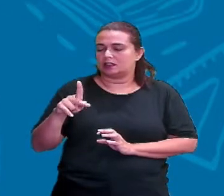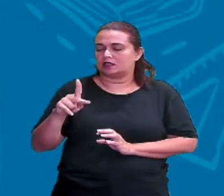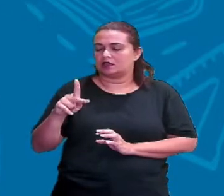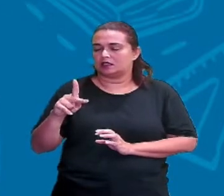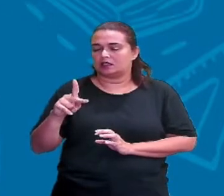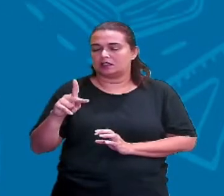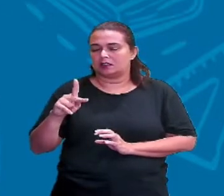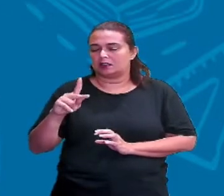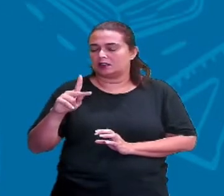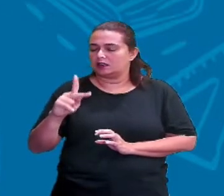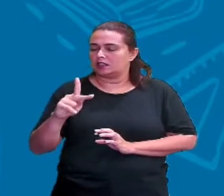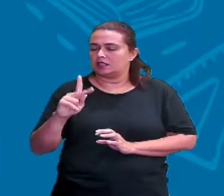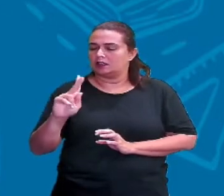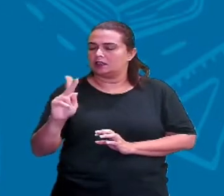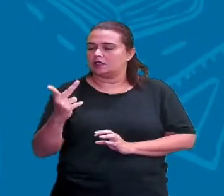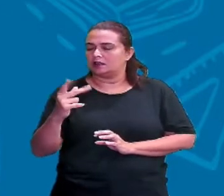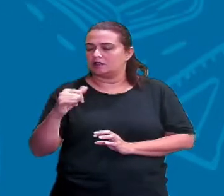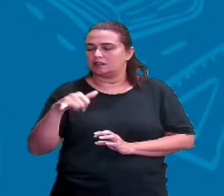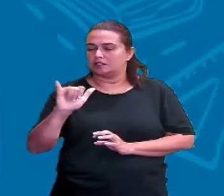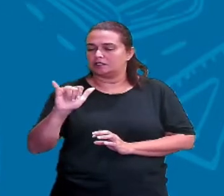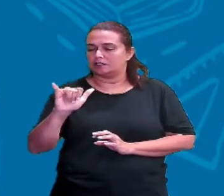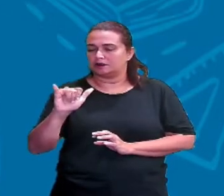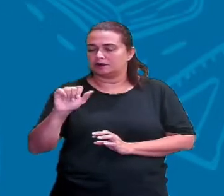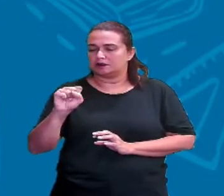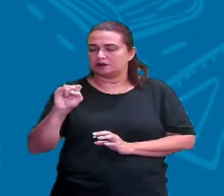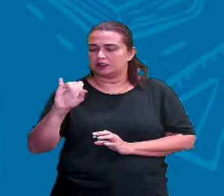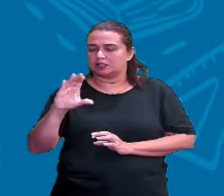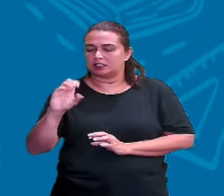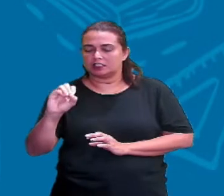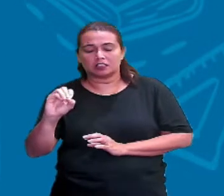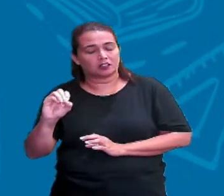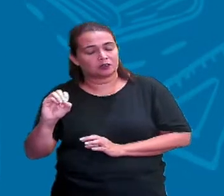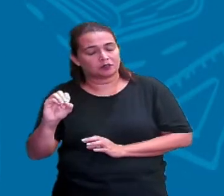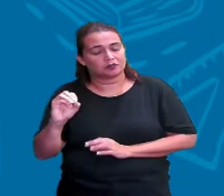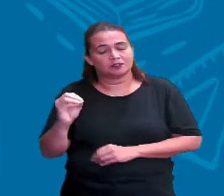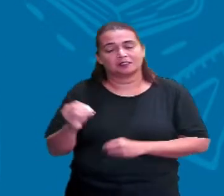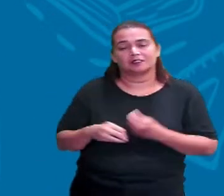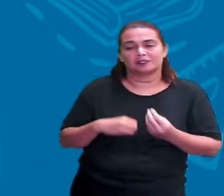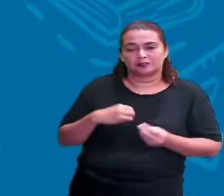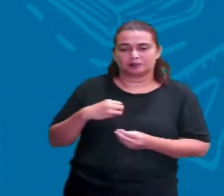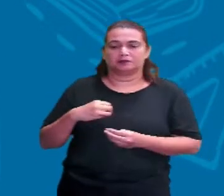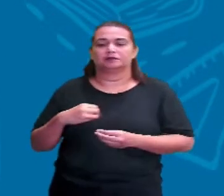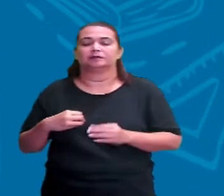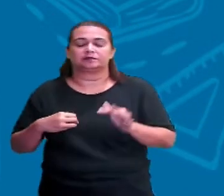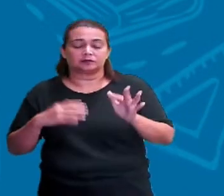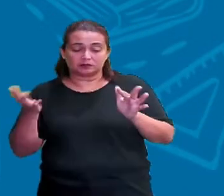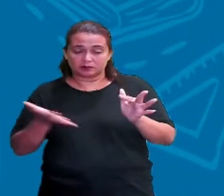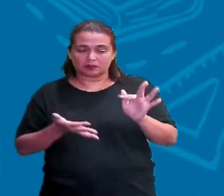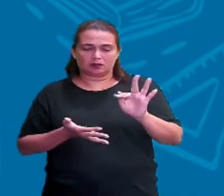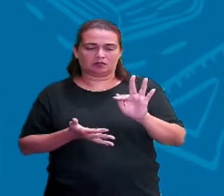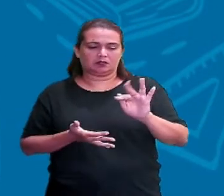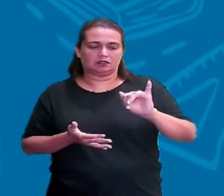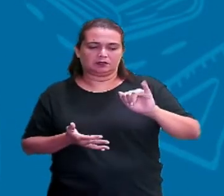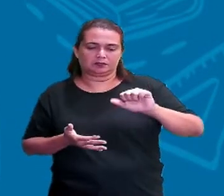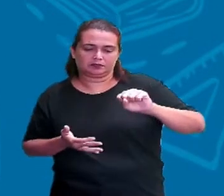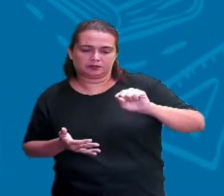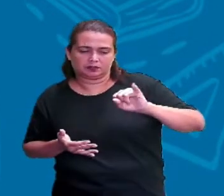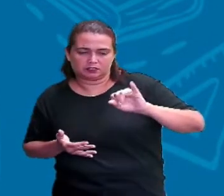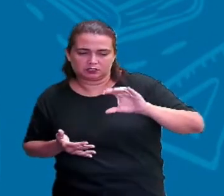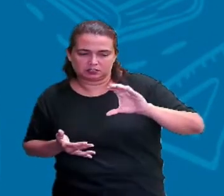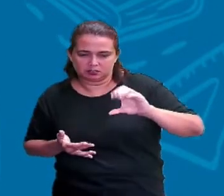né? E essa alteração e essa maneira de escrever, ela foi alterada. Então veja